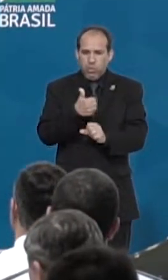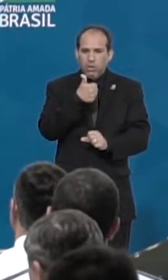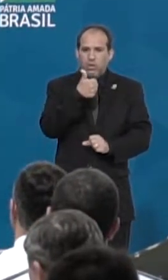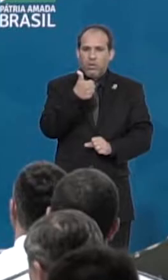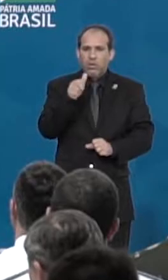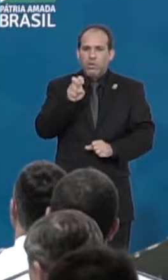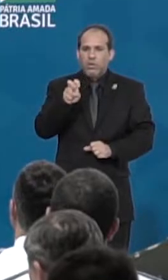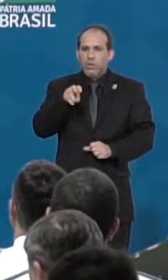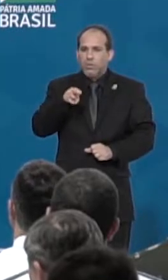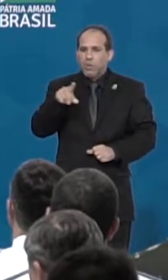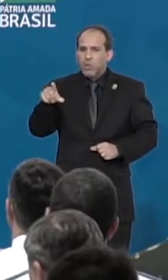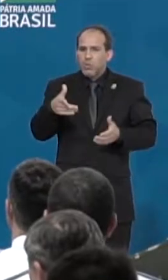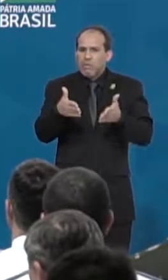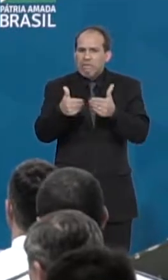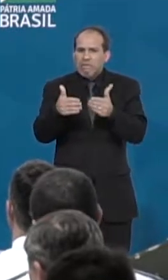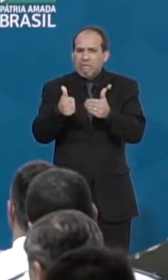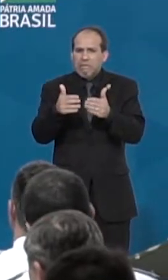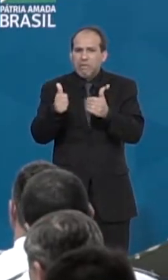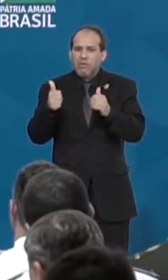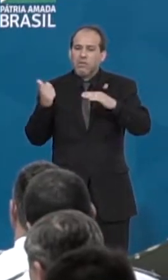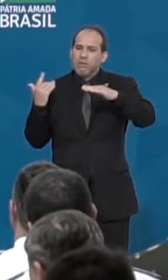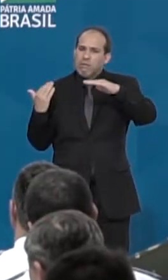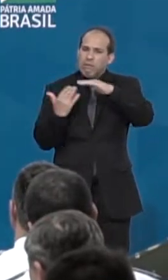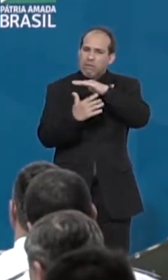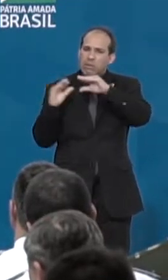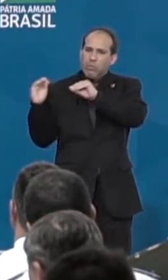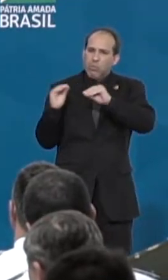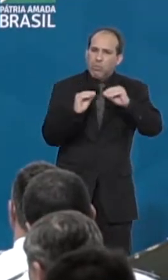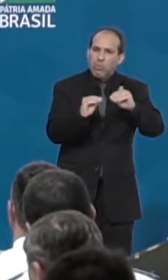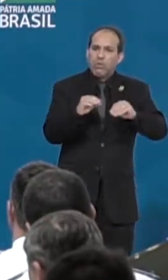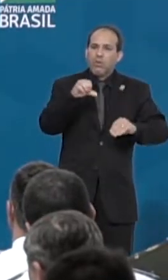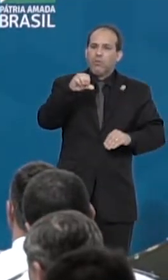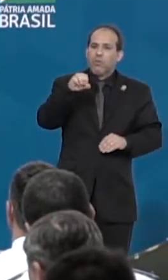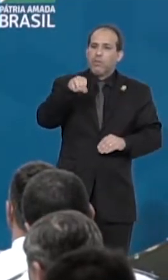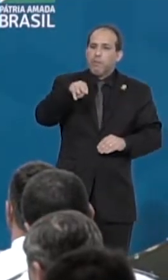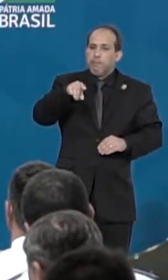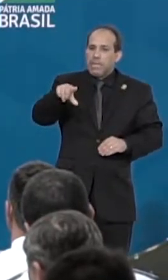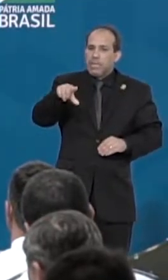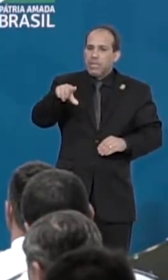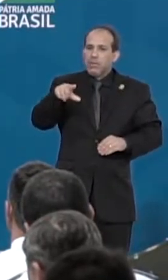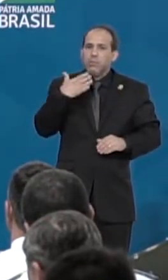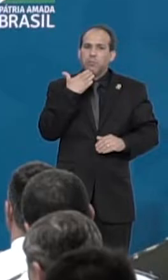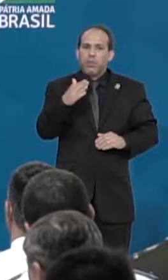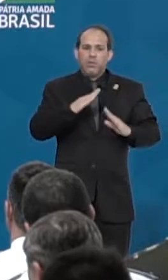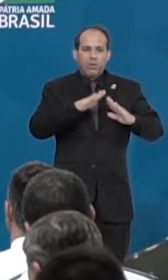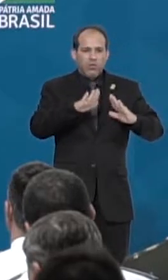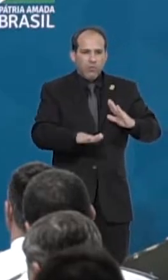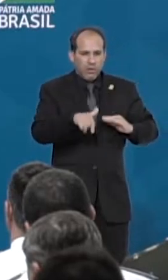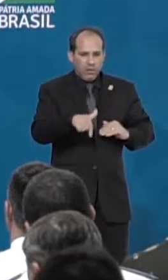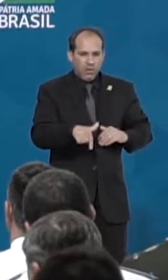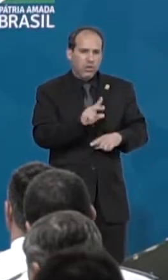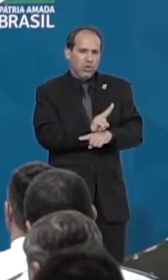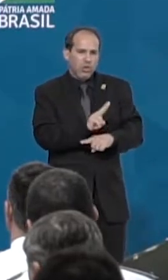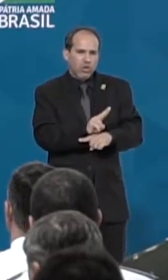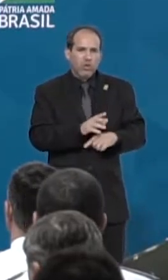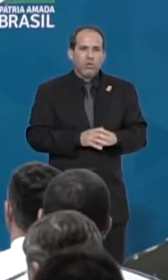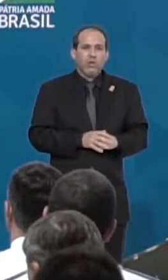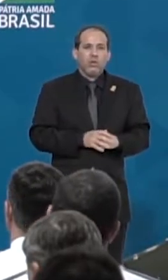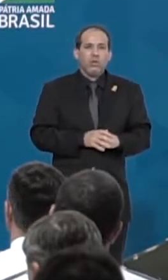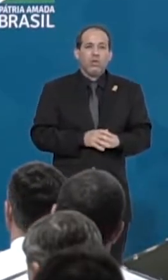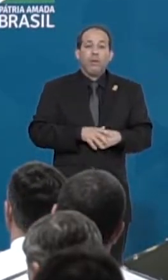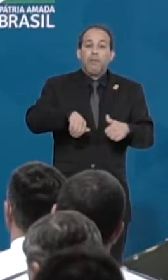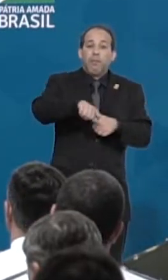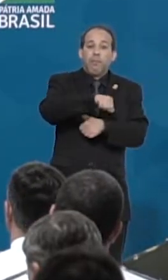mil solicitações de refúgios e 90 mil de residência temporária.